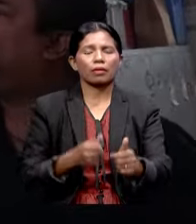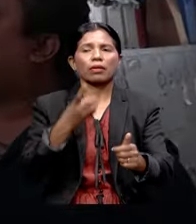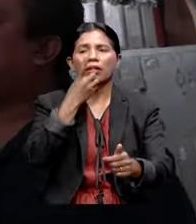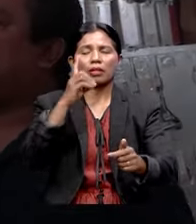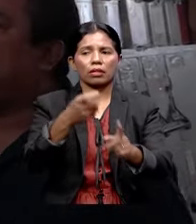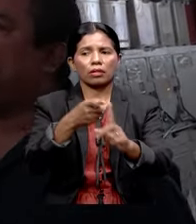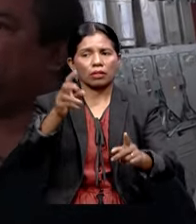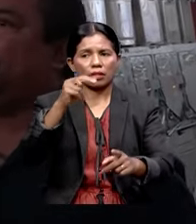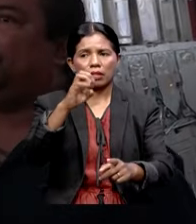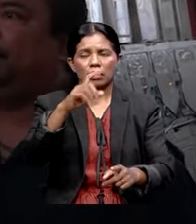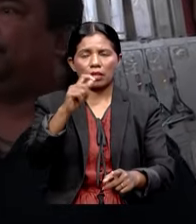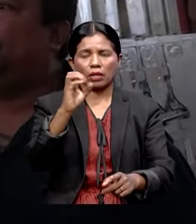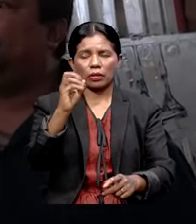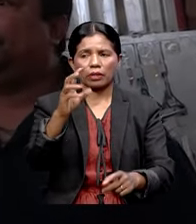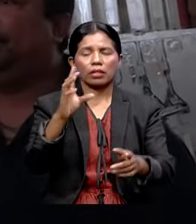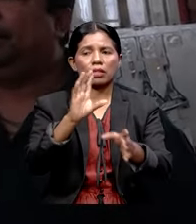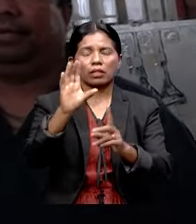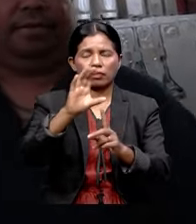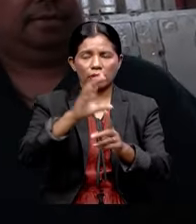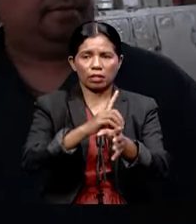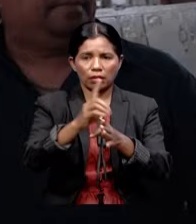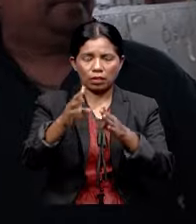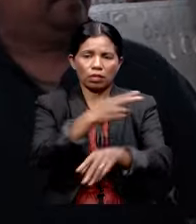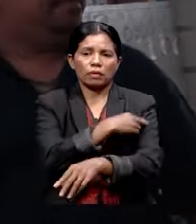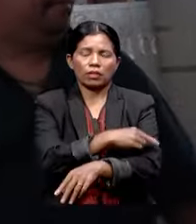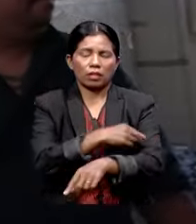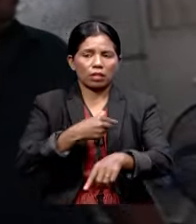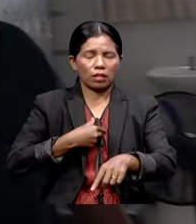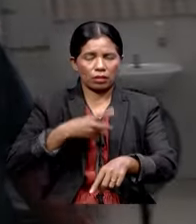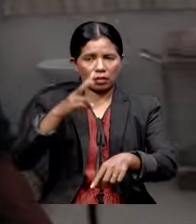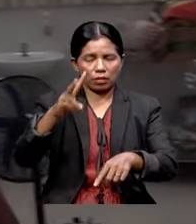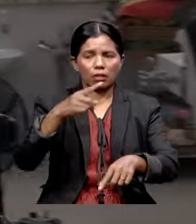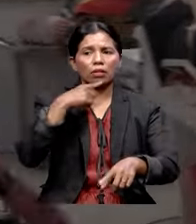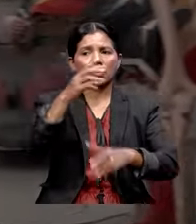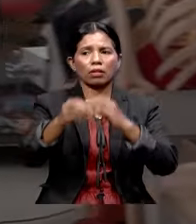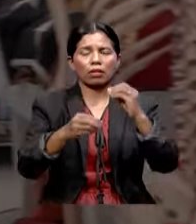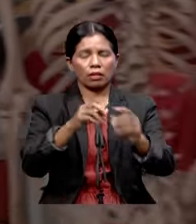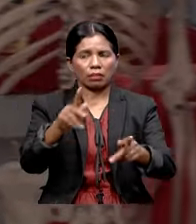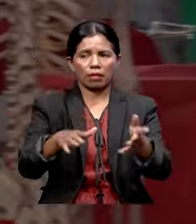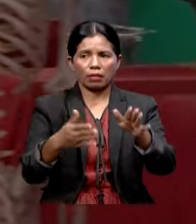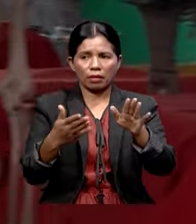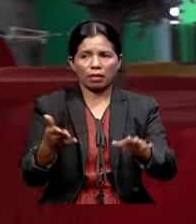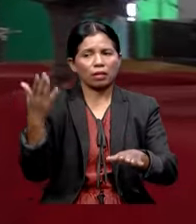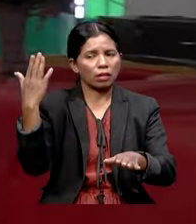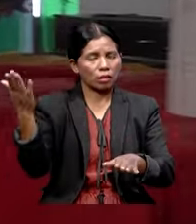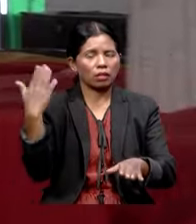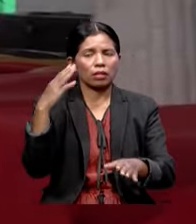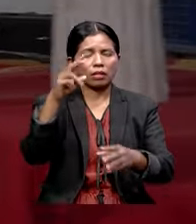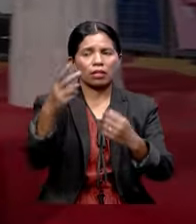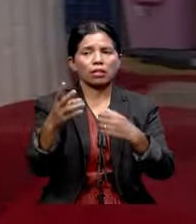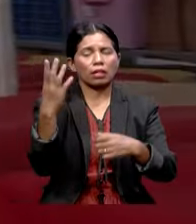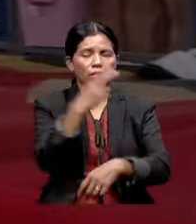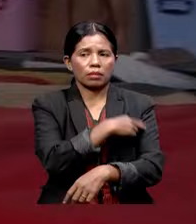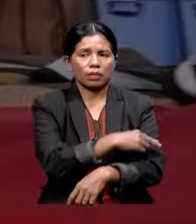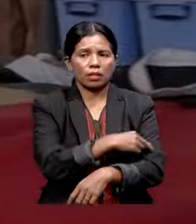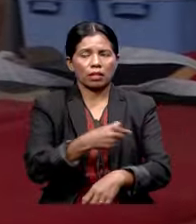Sr. Nilton Tilman, chefe de departamento forensico Hospital Nacional Guido Valadares Katak, materu in sira ne be durante ne rai ia mortuário